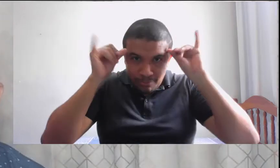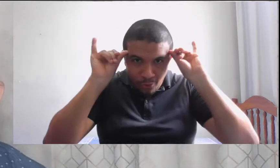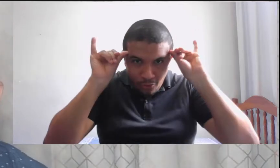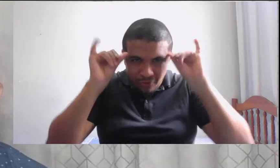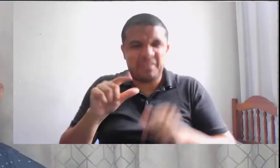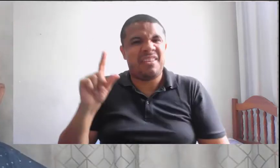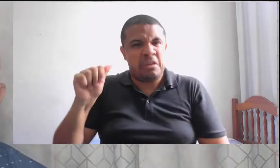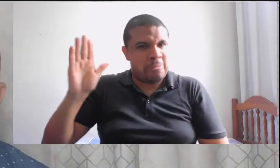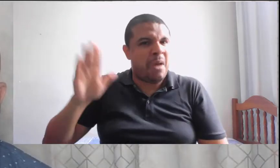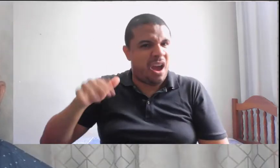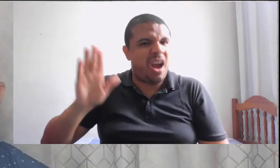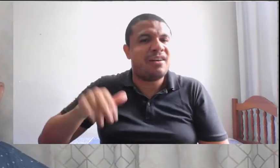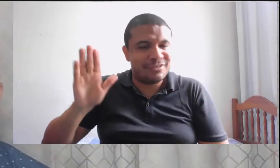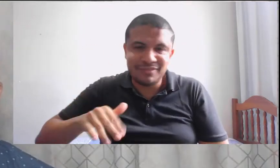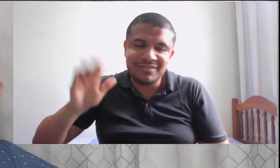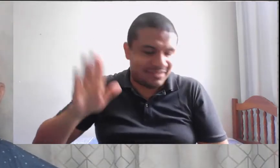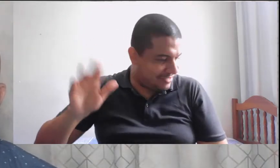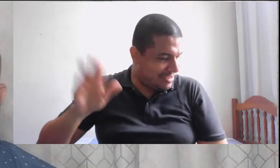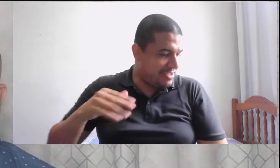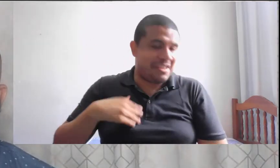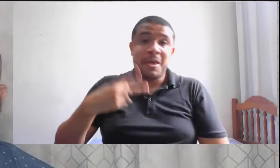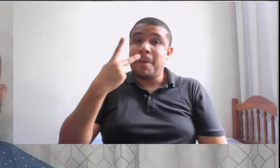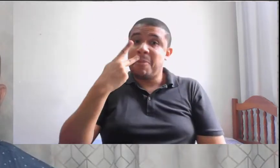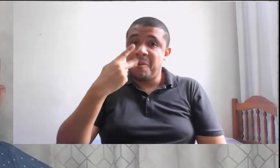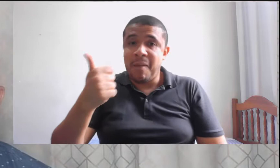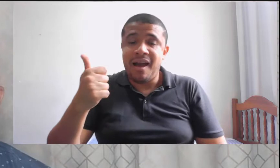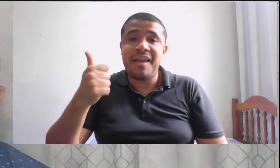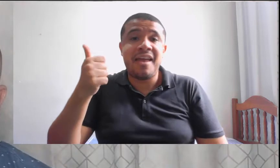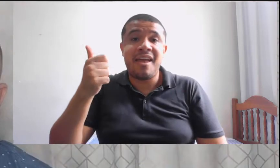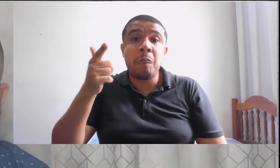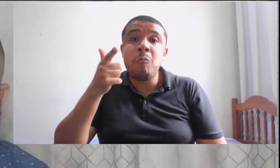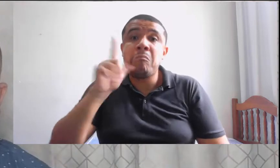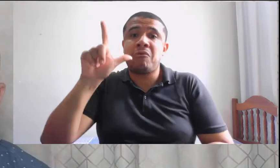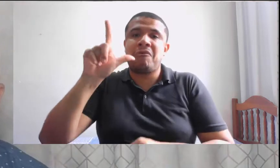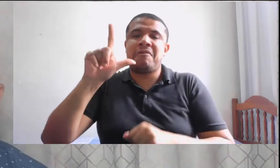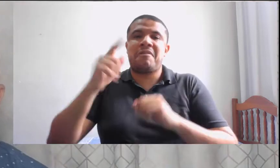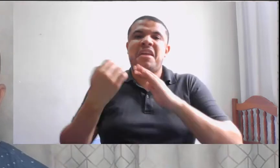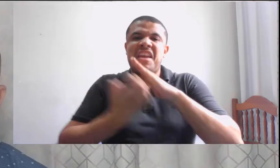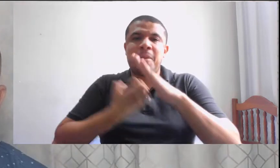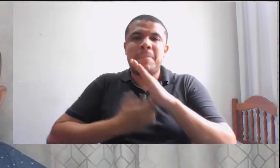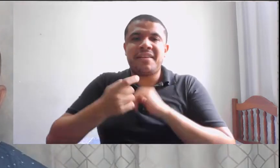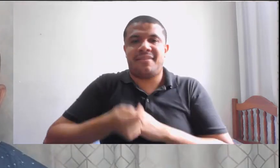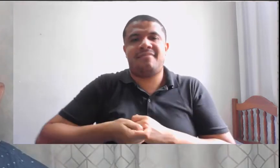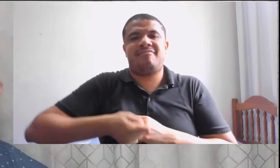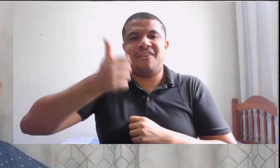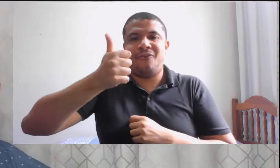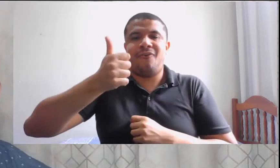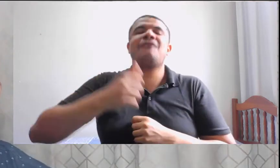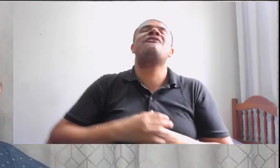É um vinho barato. E meu pai tinha ganhado isso na firma de onde ele trabalhava.